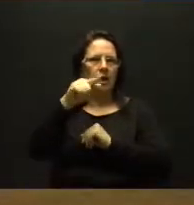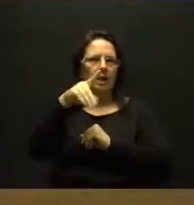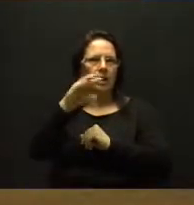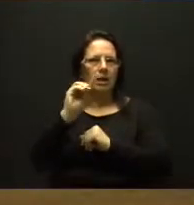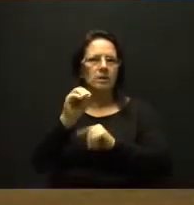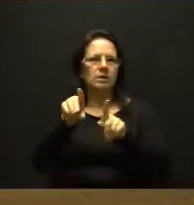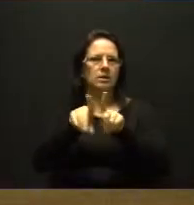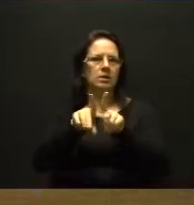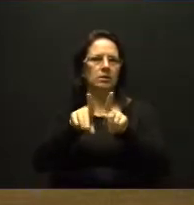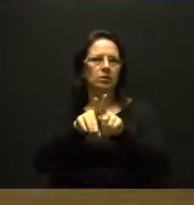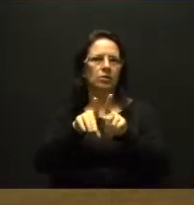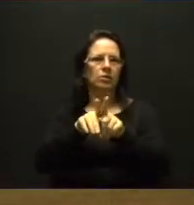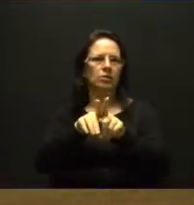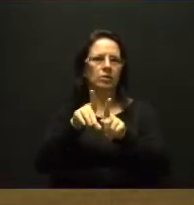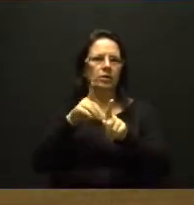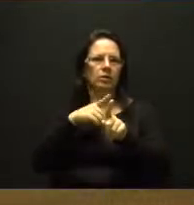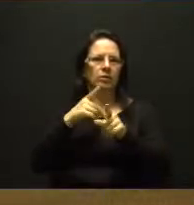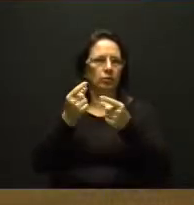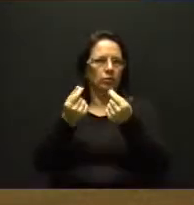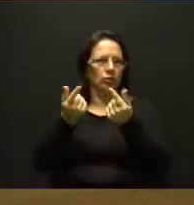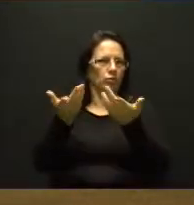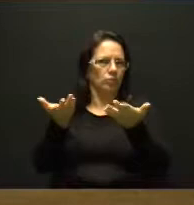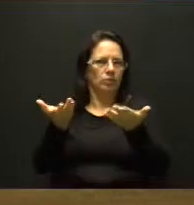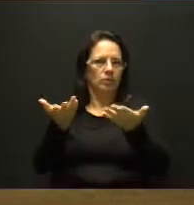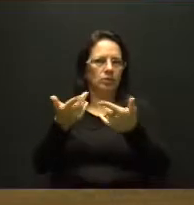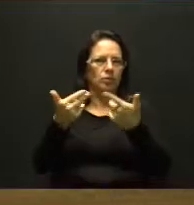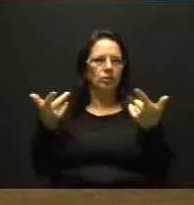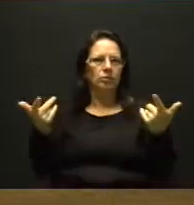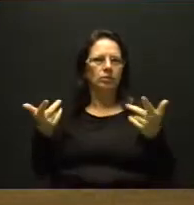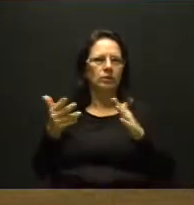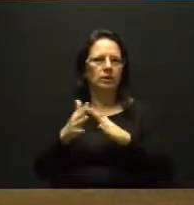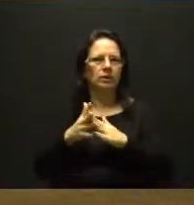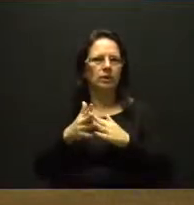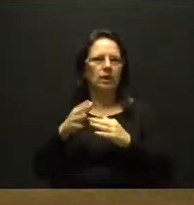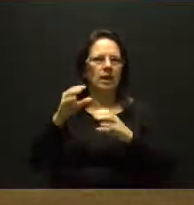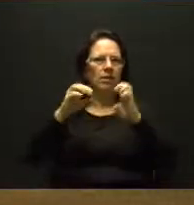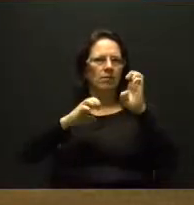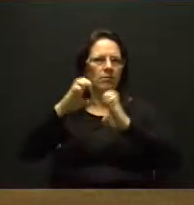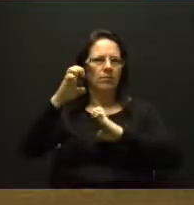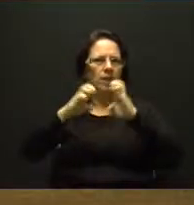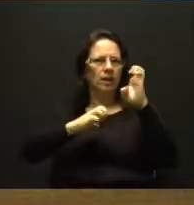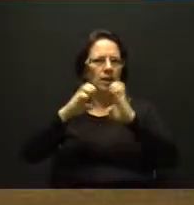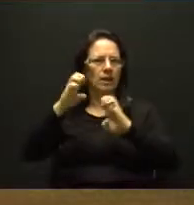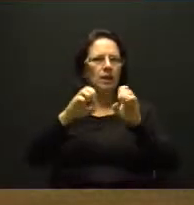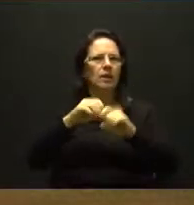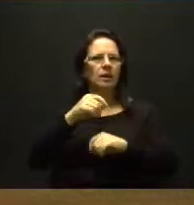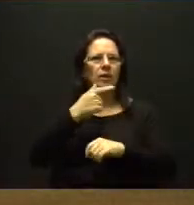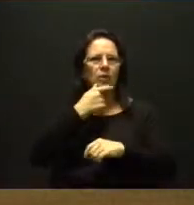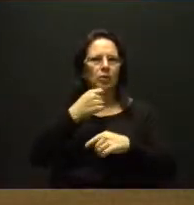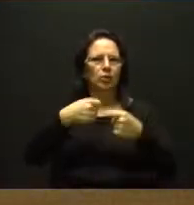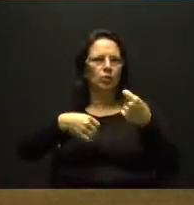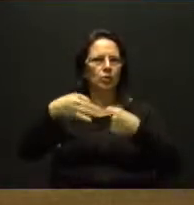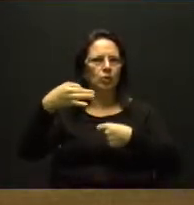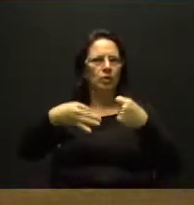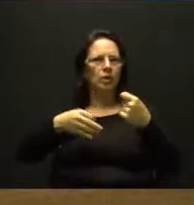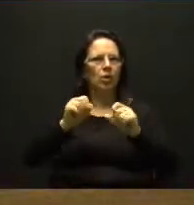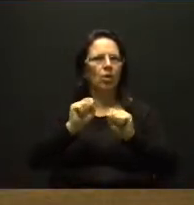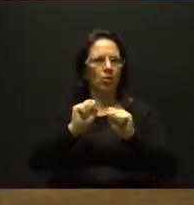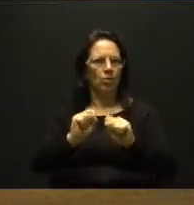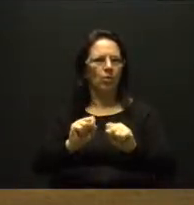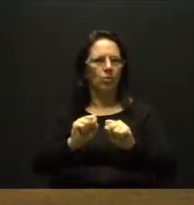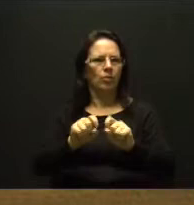fiscais livre as pessoas poderão empresas pessoas jurídicas poderão inclusive concorrer